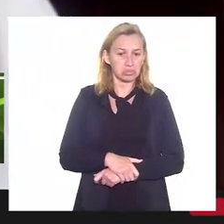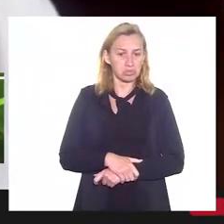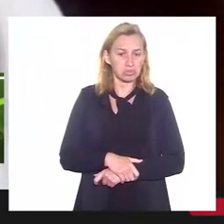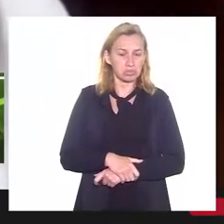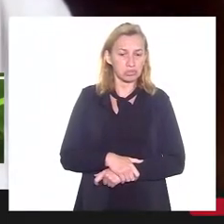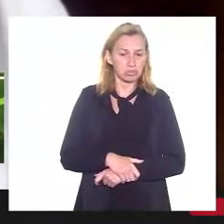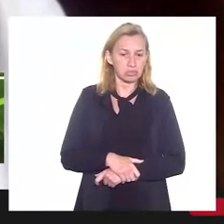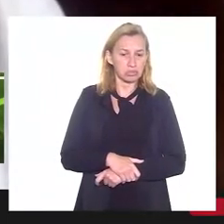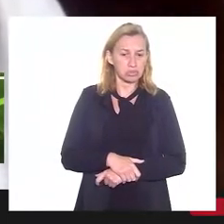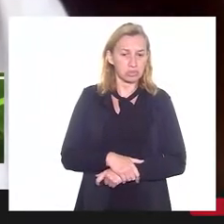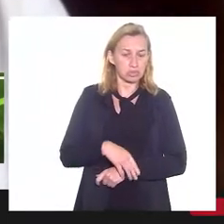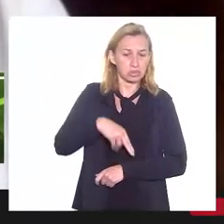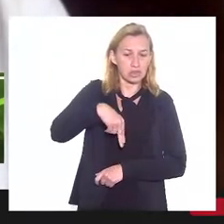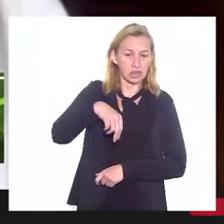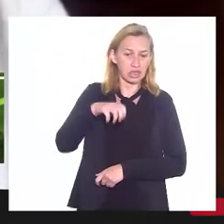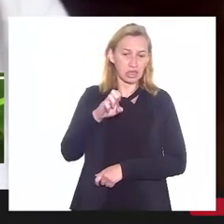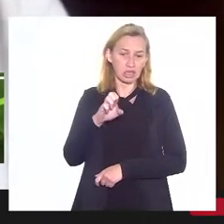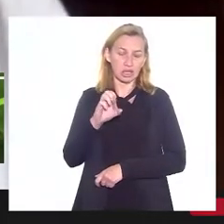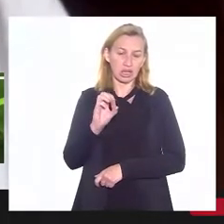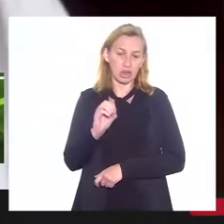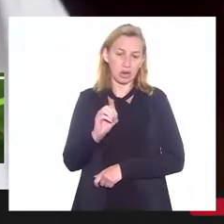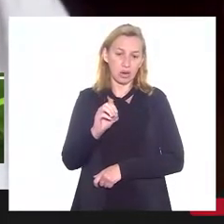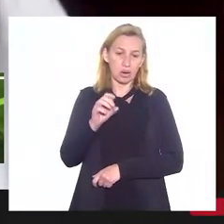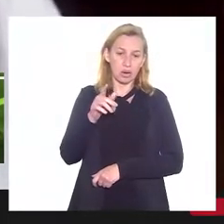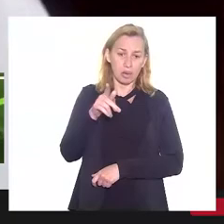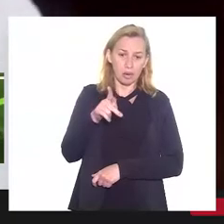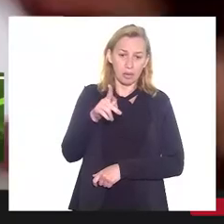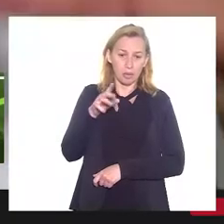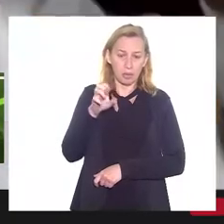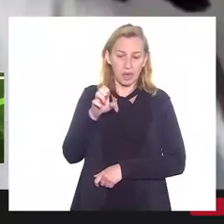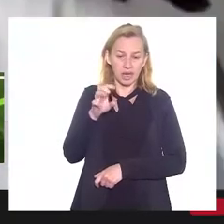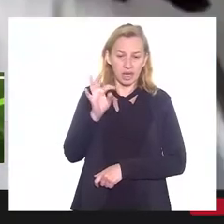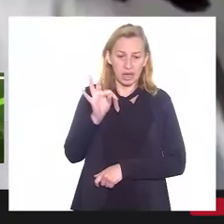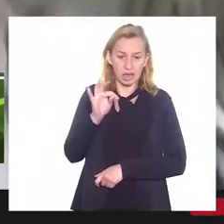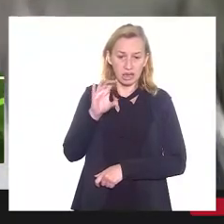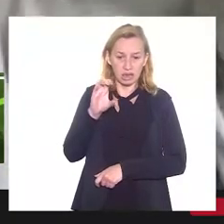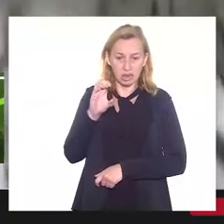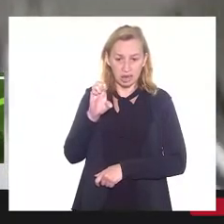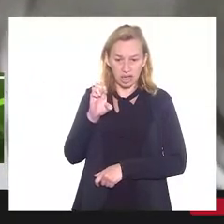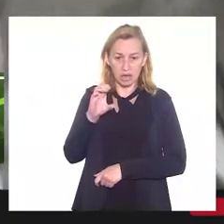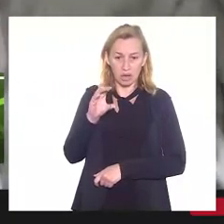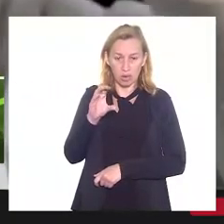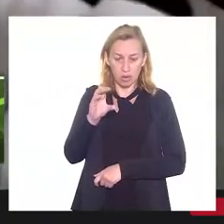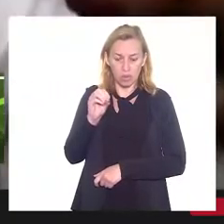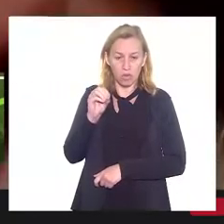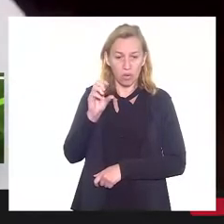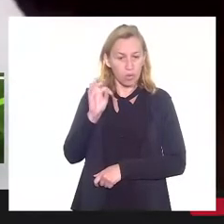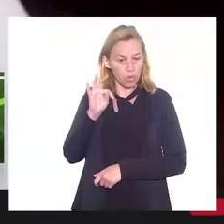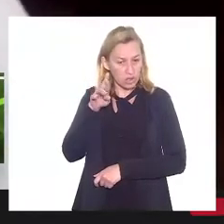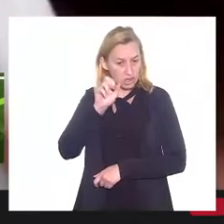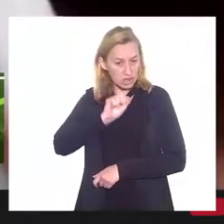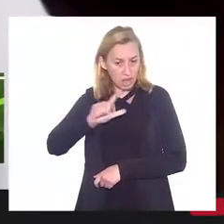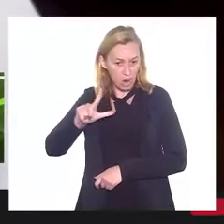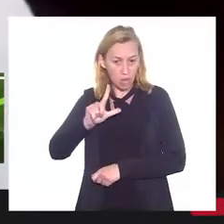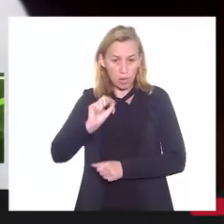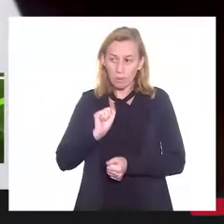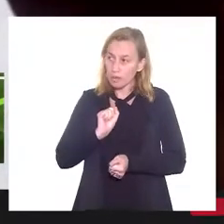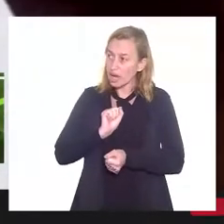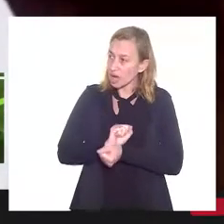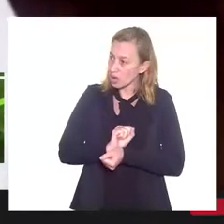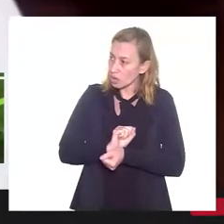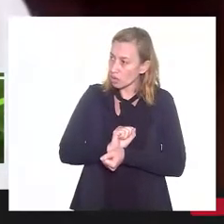neopentecostais é parando e fazendo é tirando